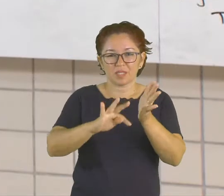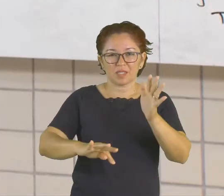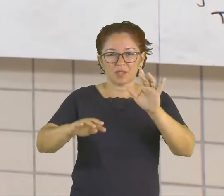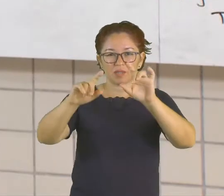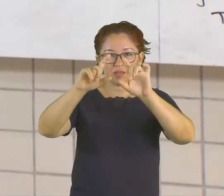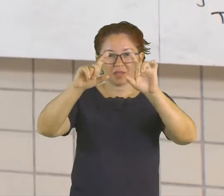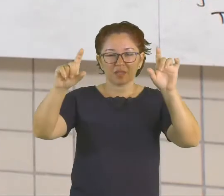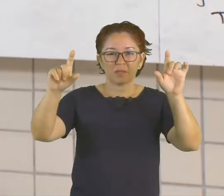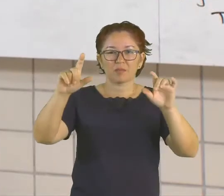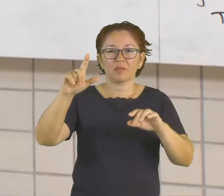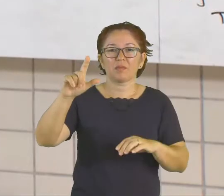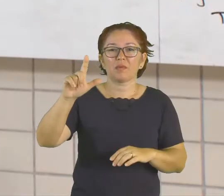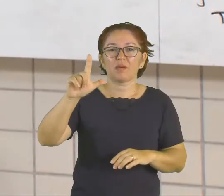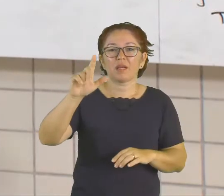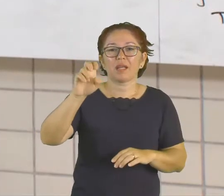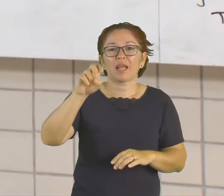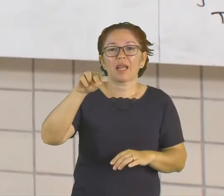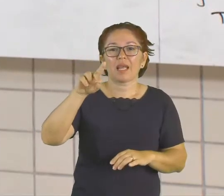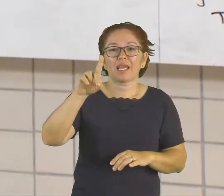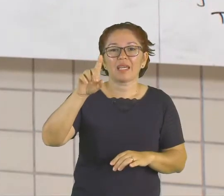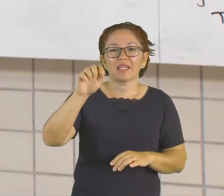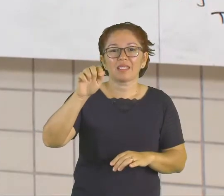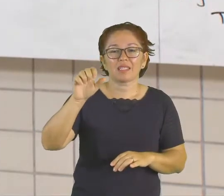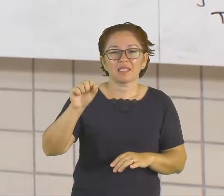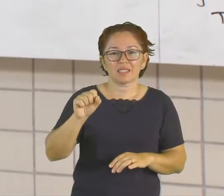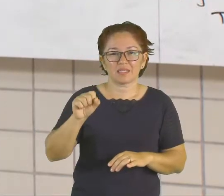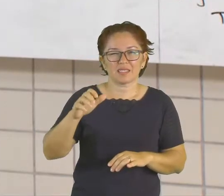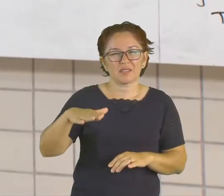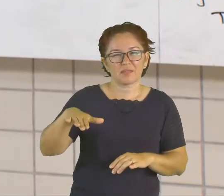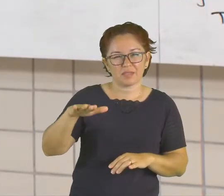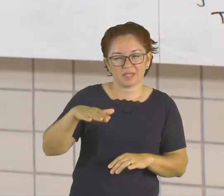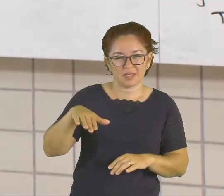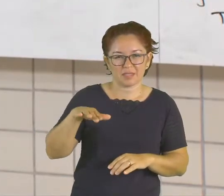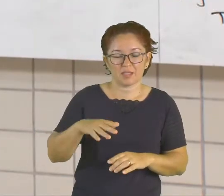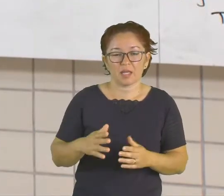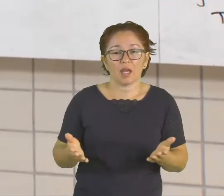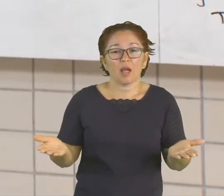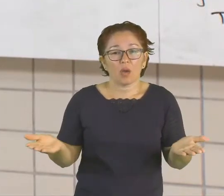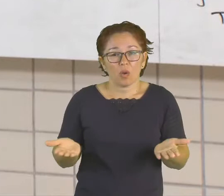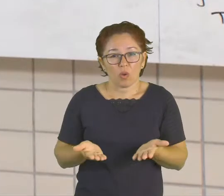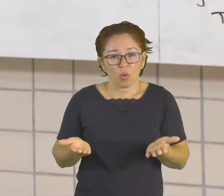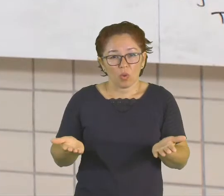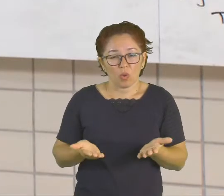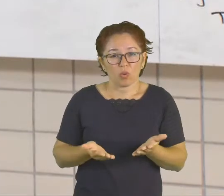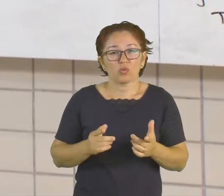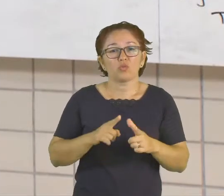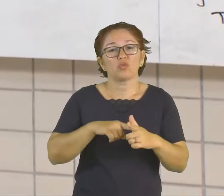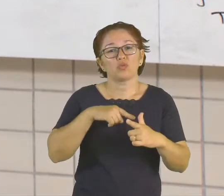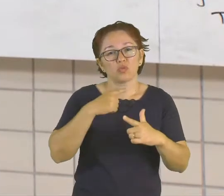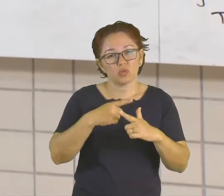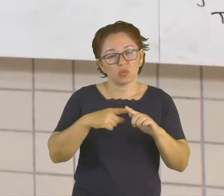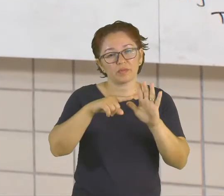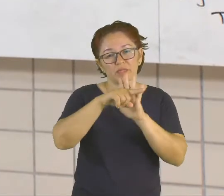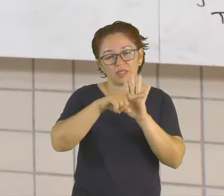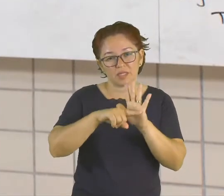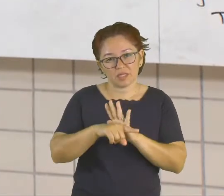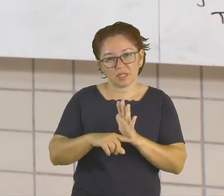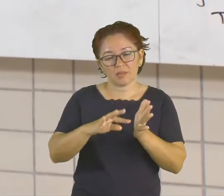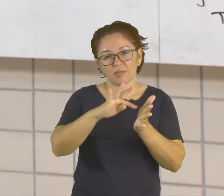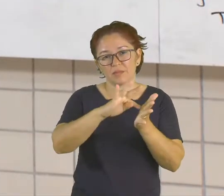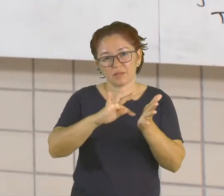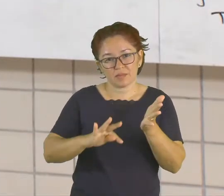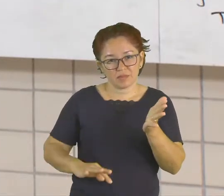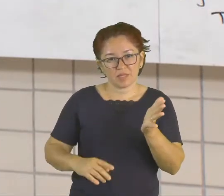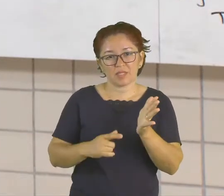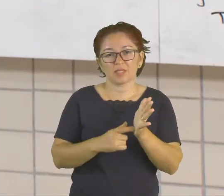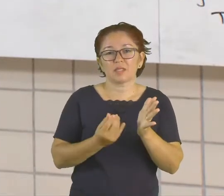lembram? Porque nessa aula de hoje nós vamos retomar esses textos para a gente dialogar